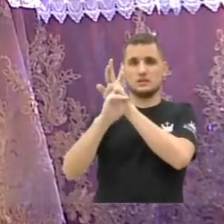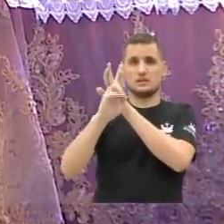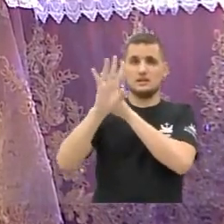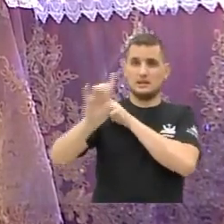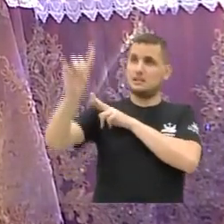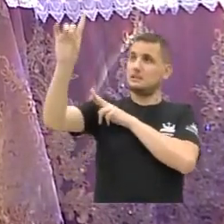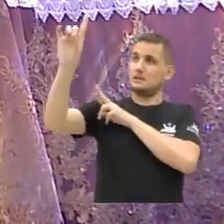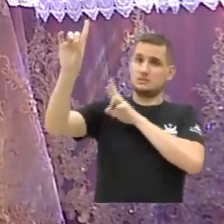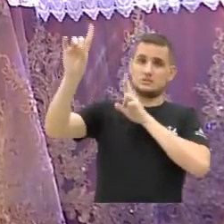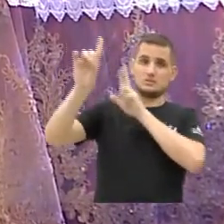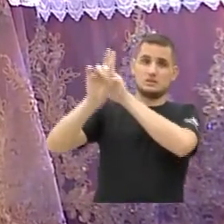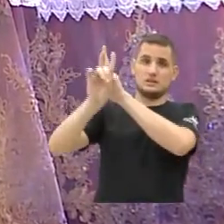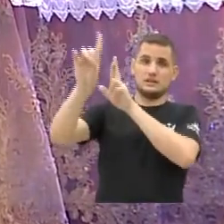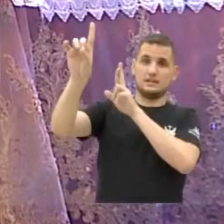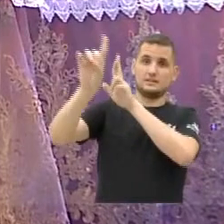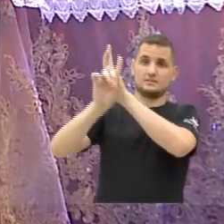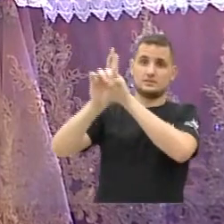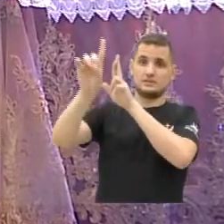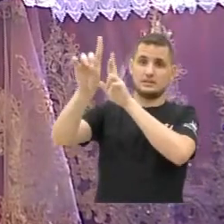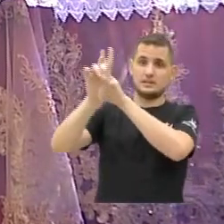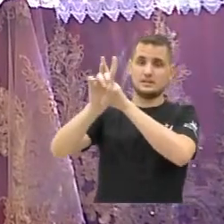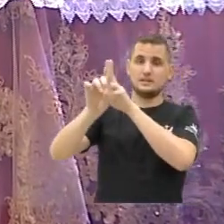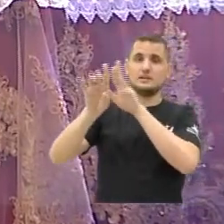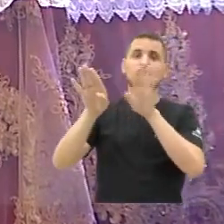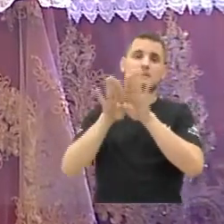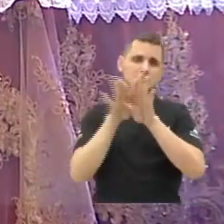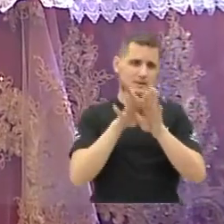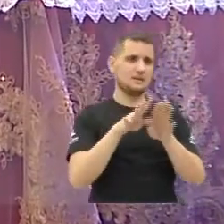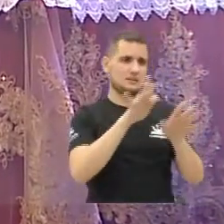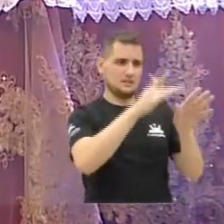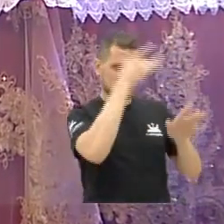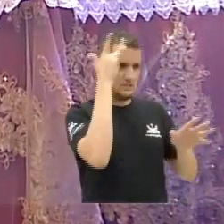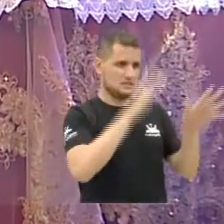e, consequentemente, com as pessoas.